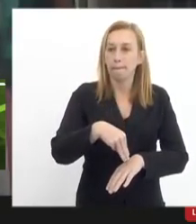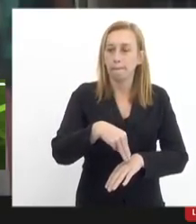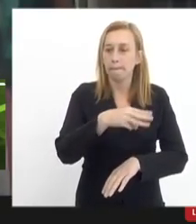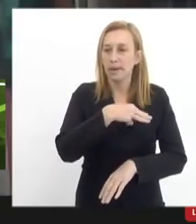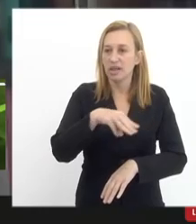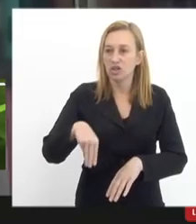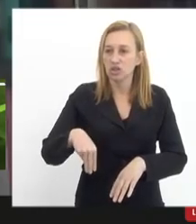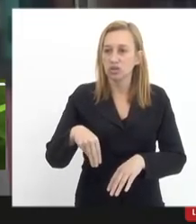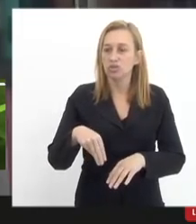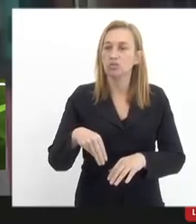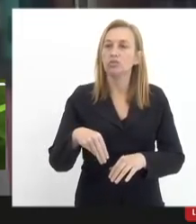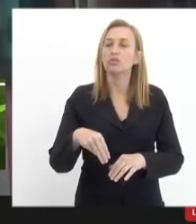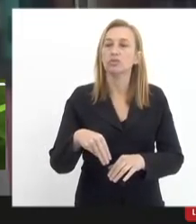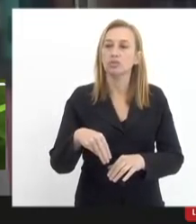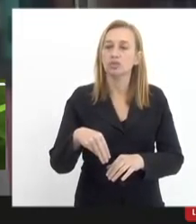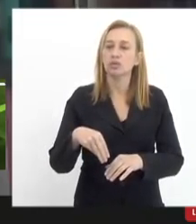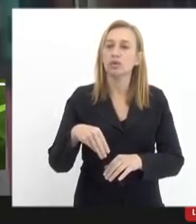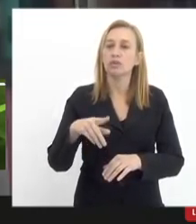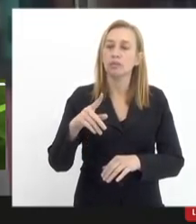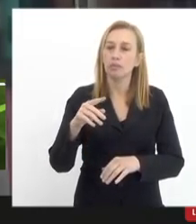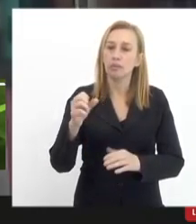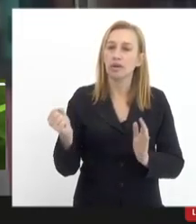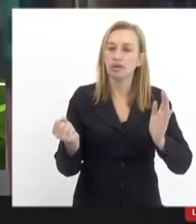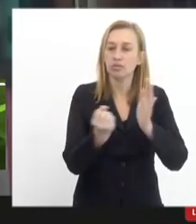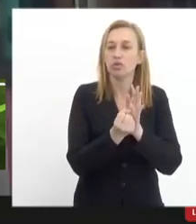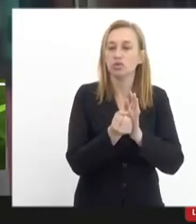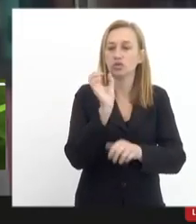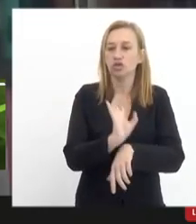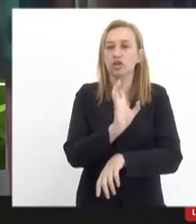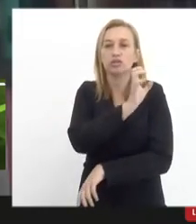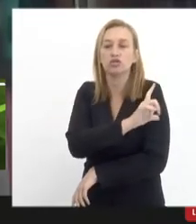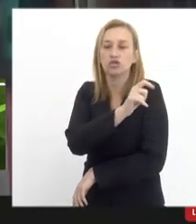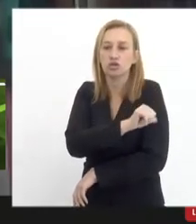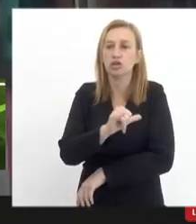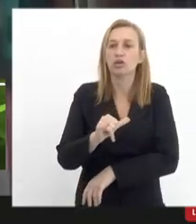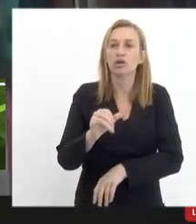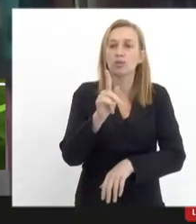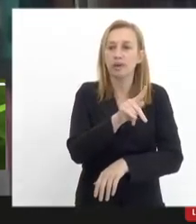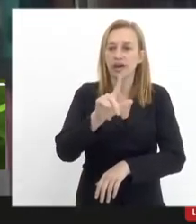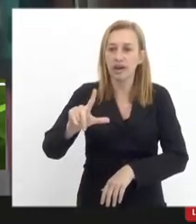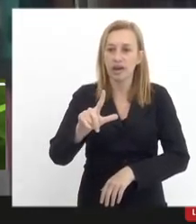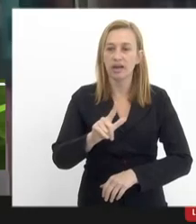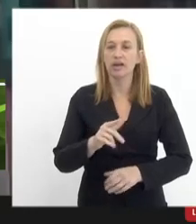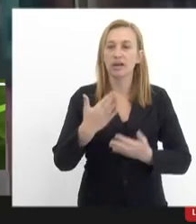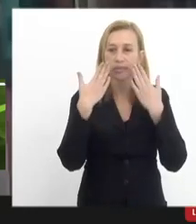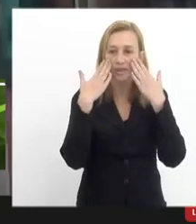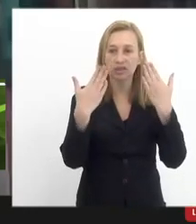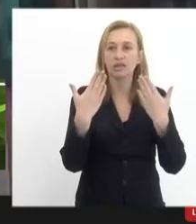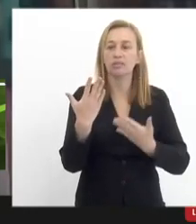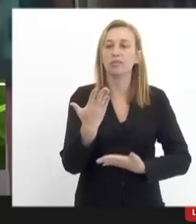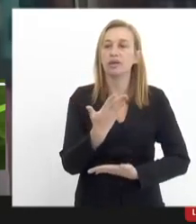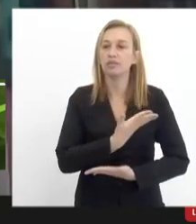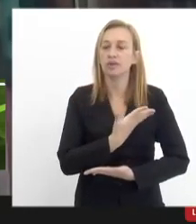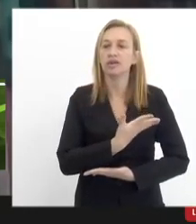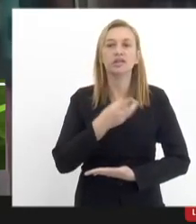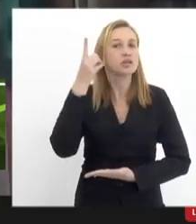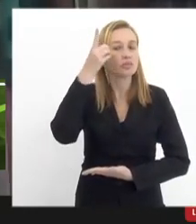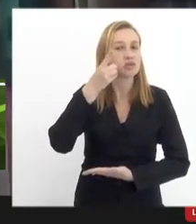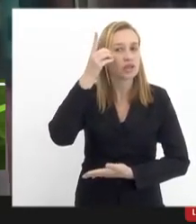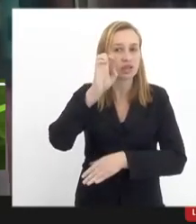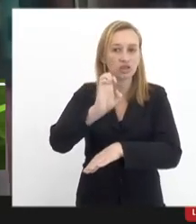Janeiro. O PL, esse projeto de lei, ele foi apresentado pela companheira deputada